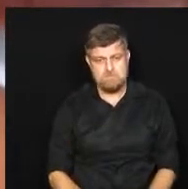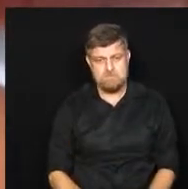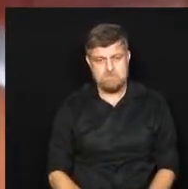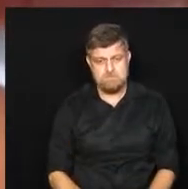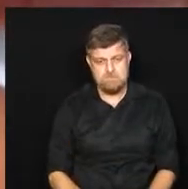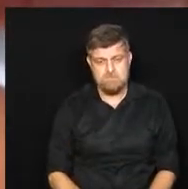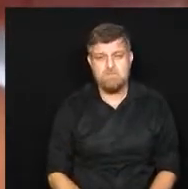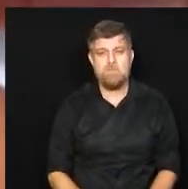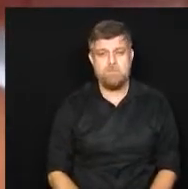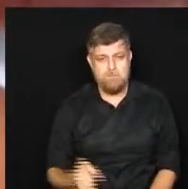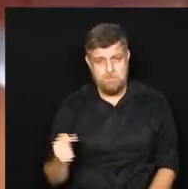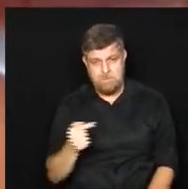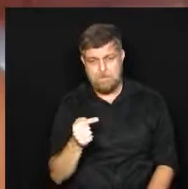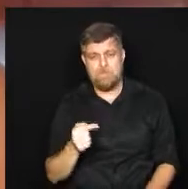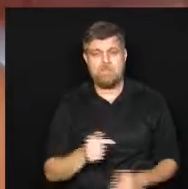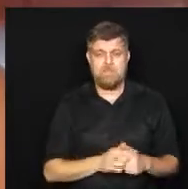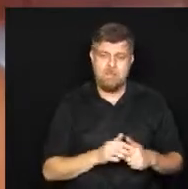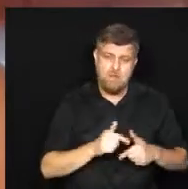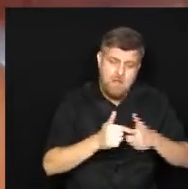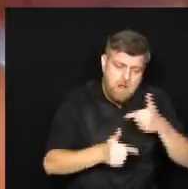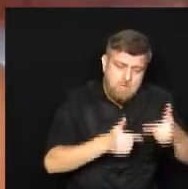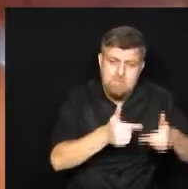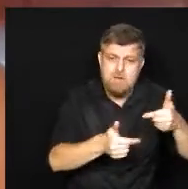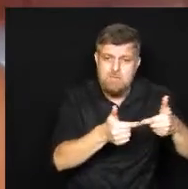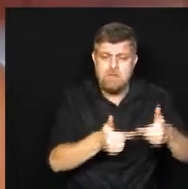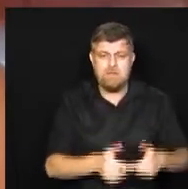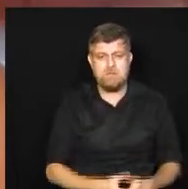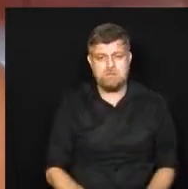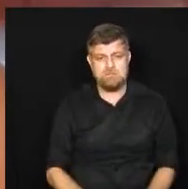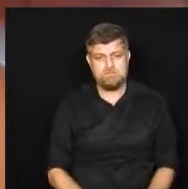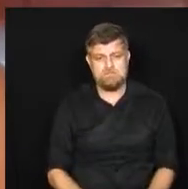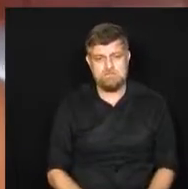É um serviço que é uma tendência